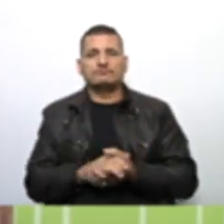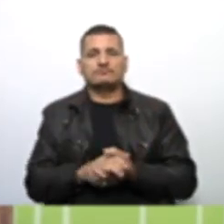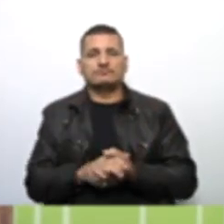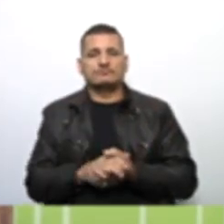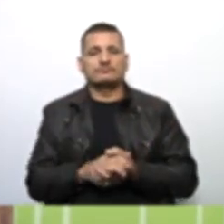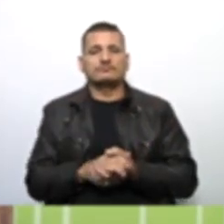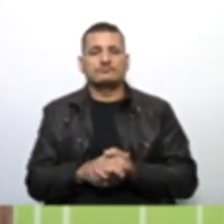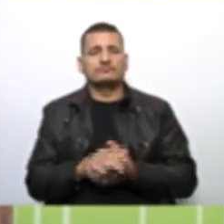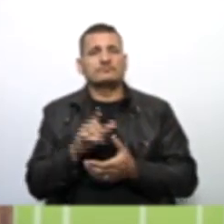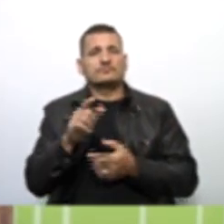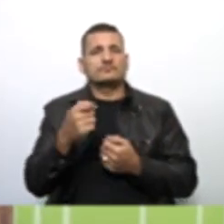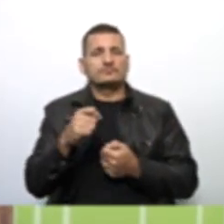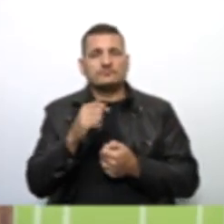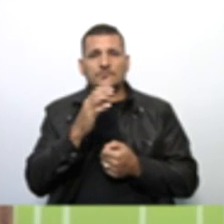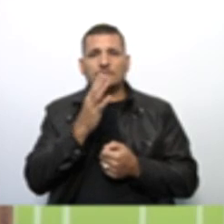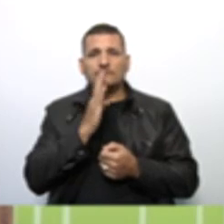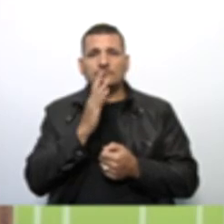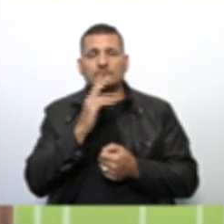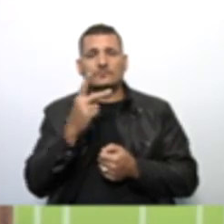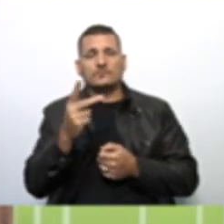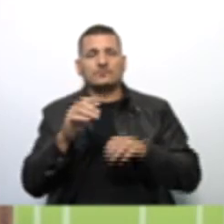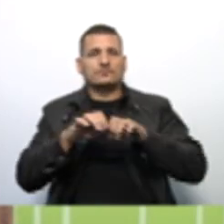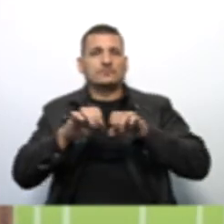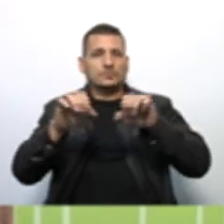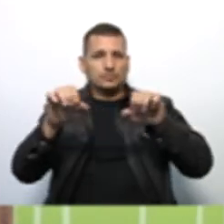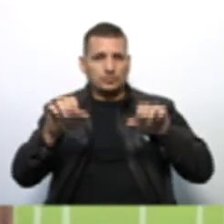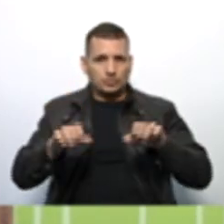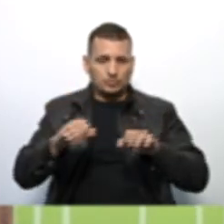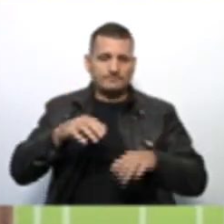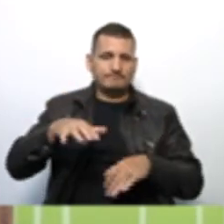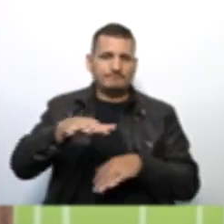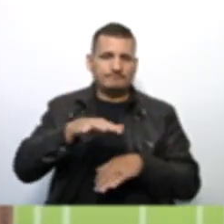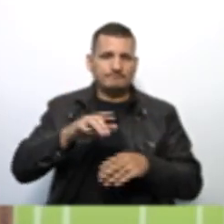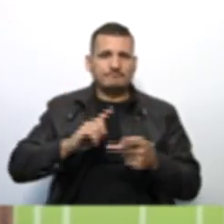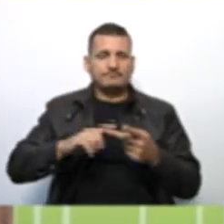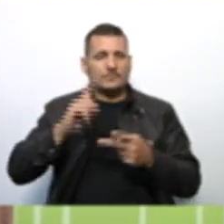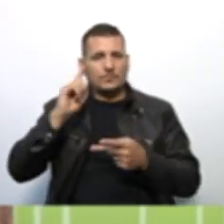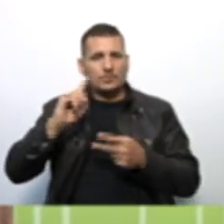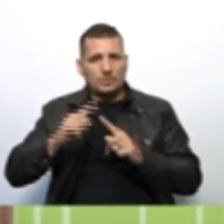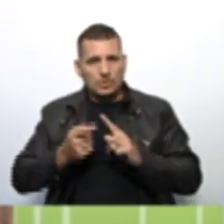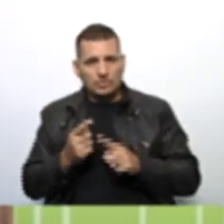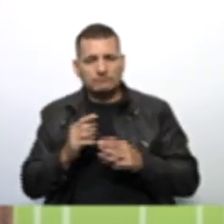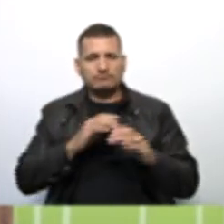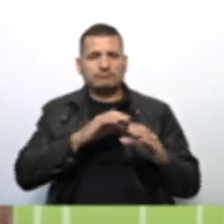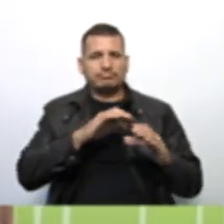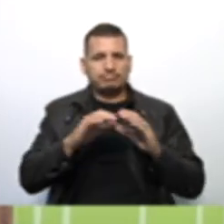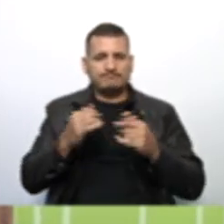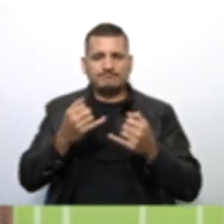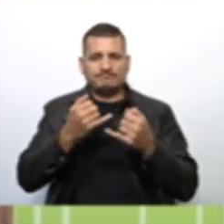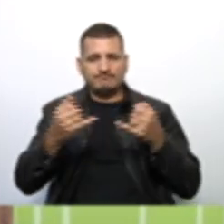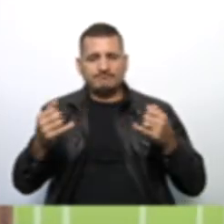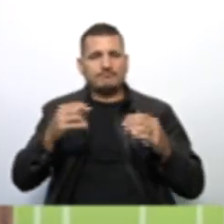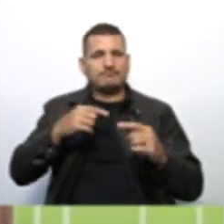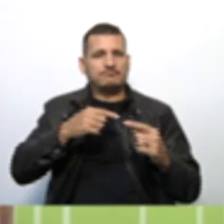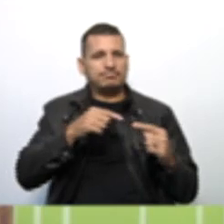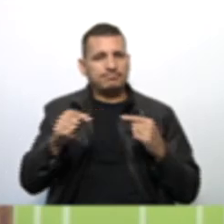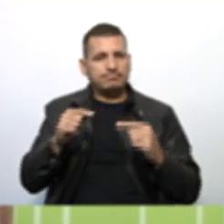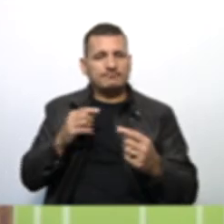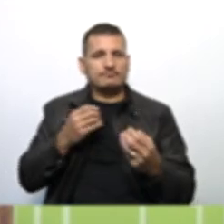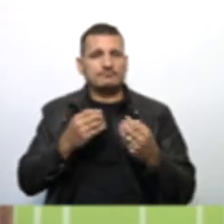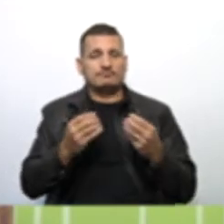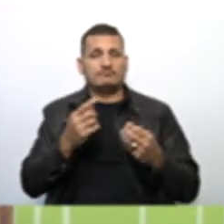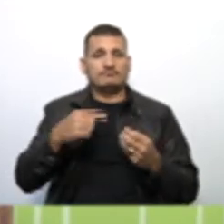tem que saber conhecer a sua estrutura física, a estrutura lógica, como tudo está se comunicando, exatamente para você